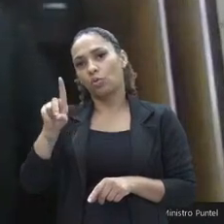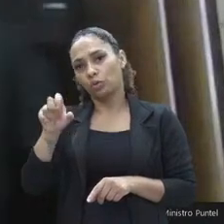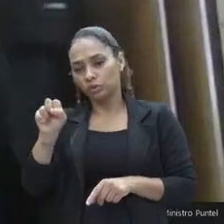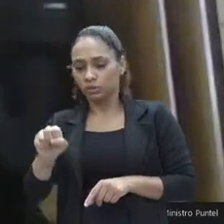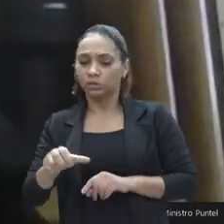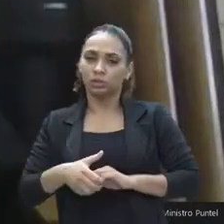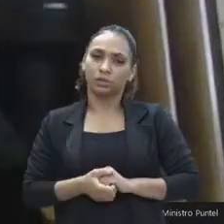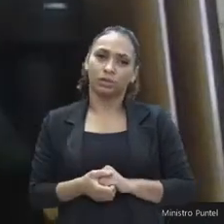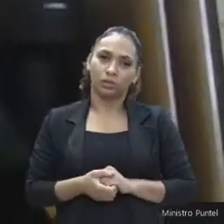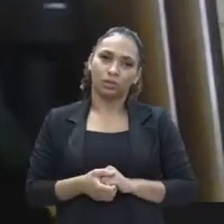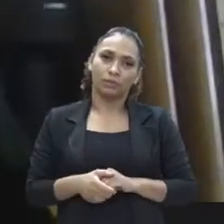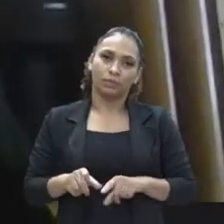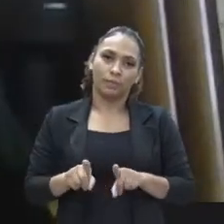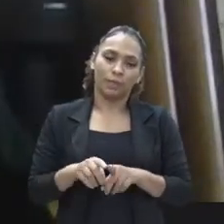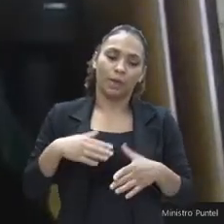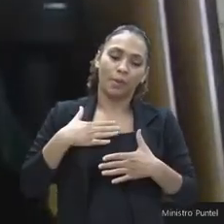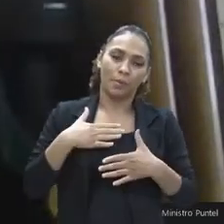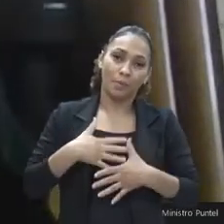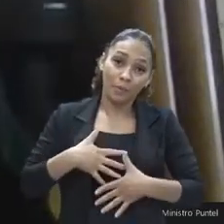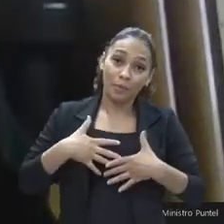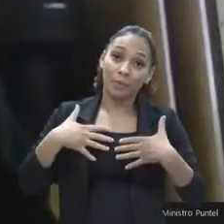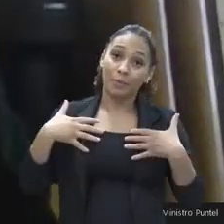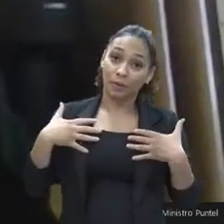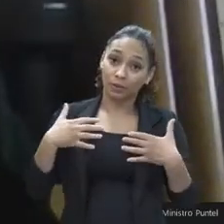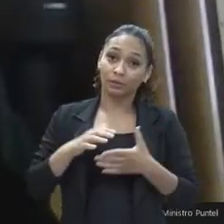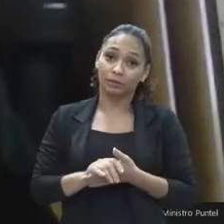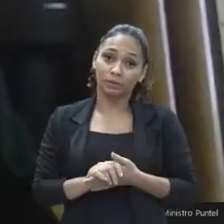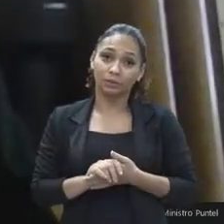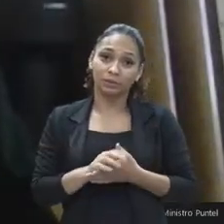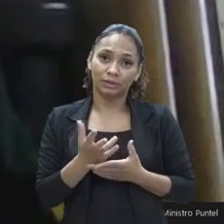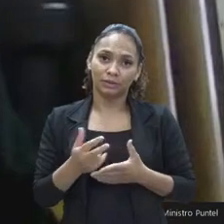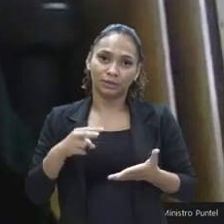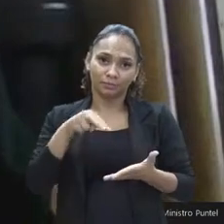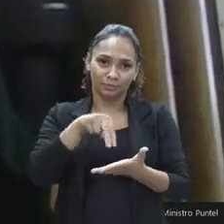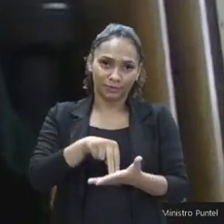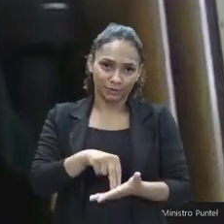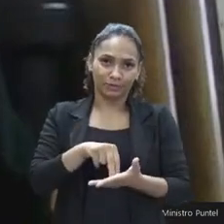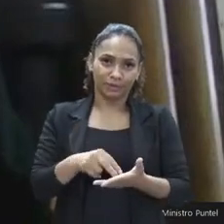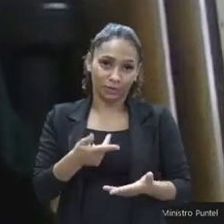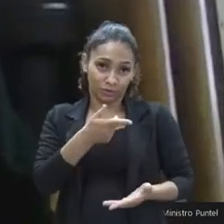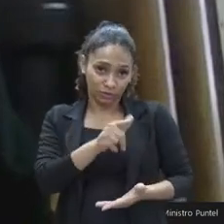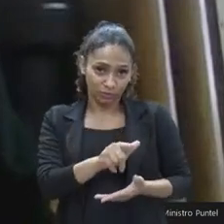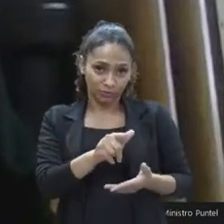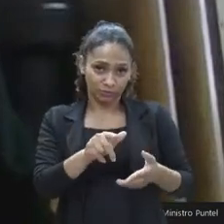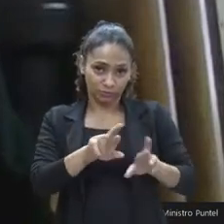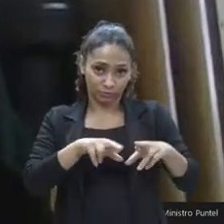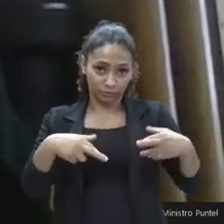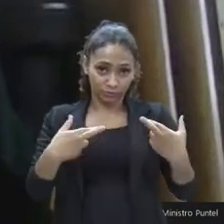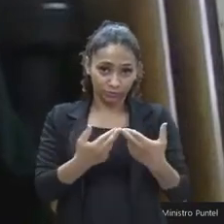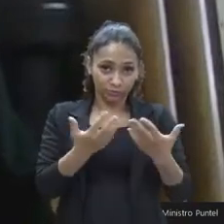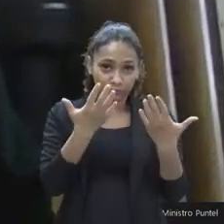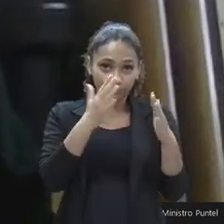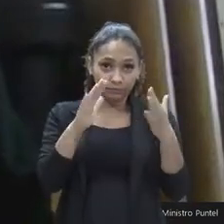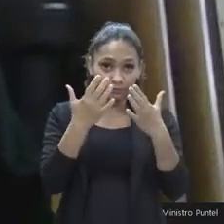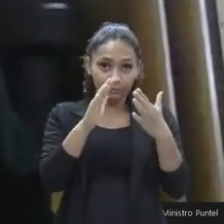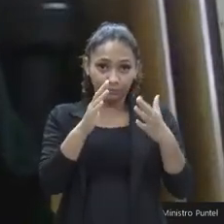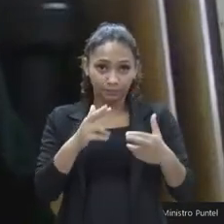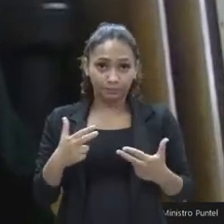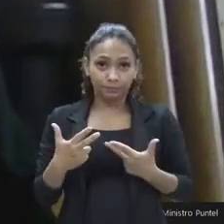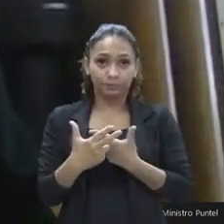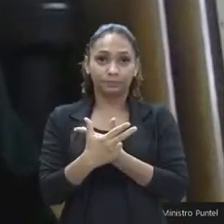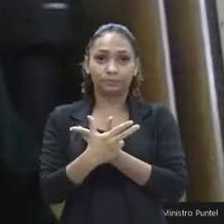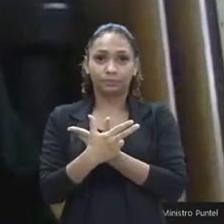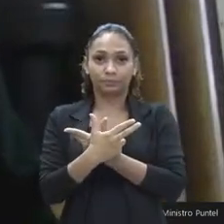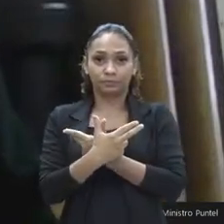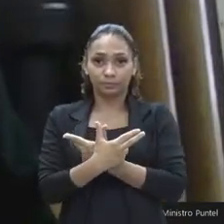é uma satisfação estar presente aqui mais um plenário. Parabéns à Força Aérea Brasileira por esse